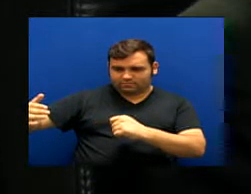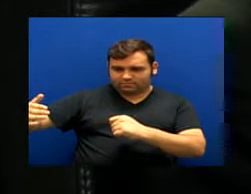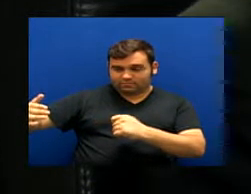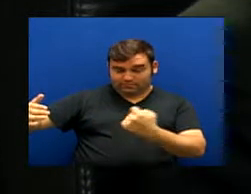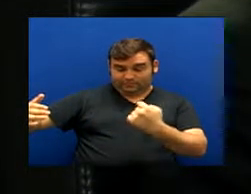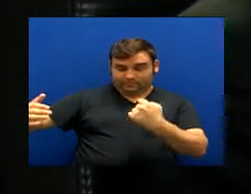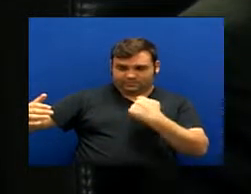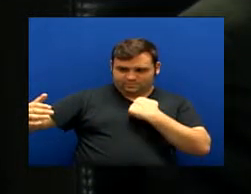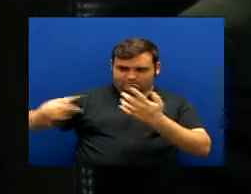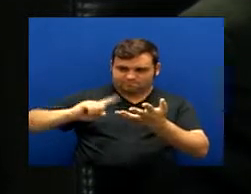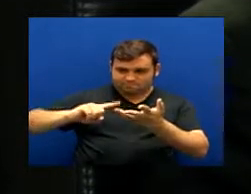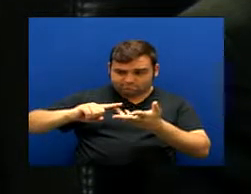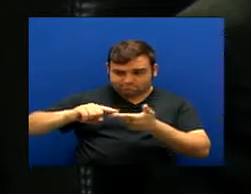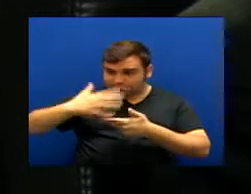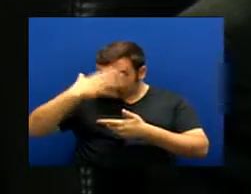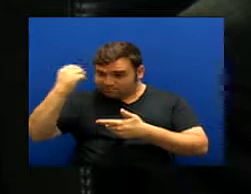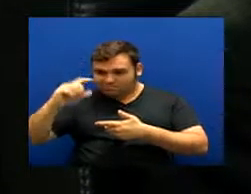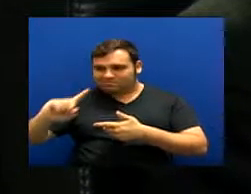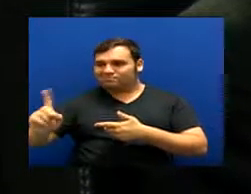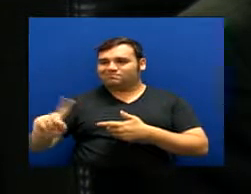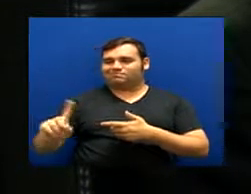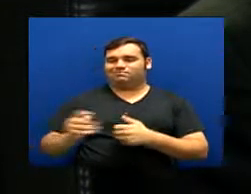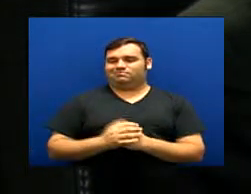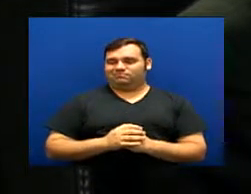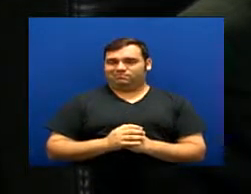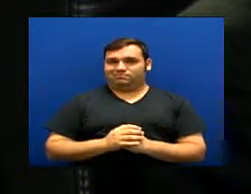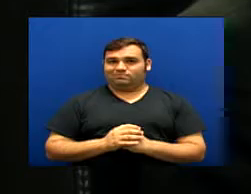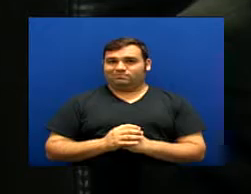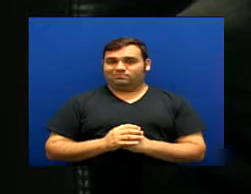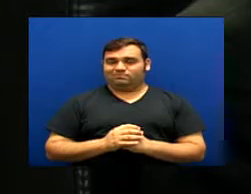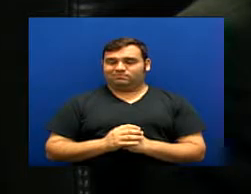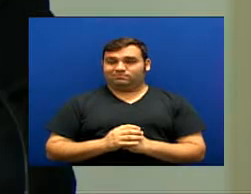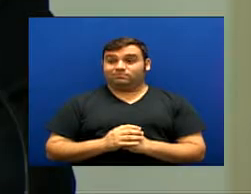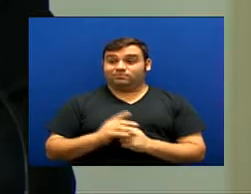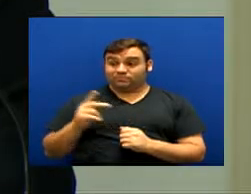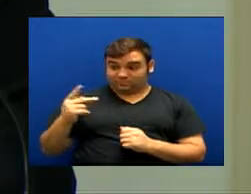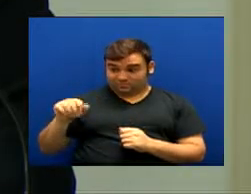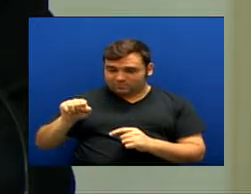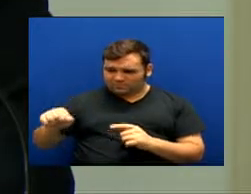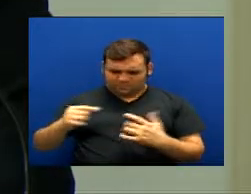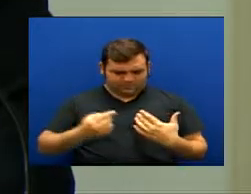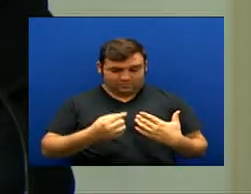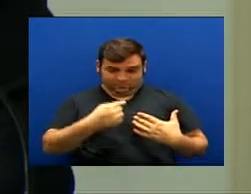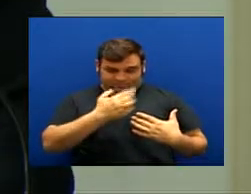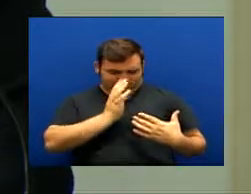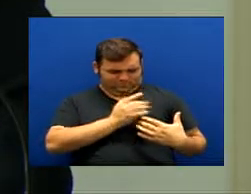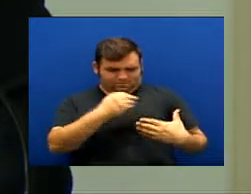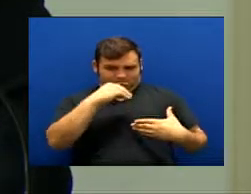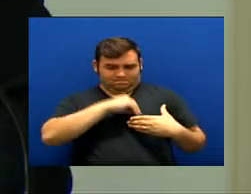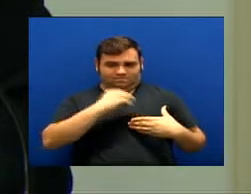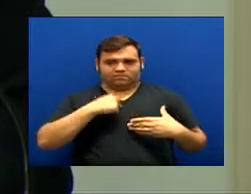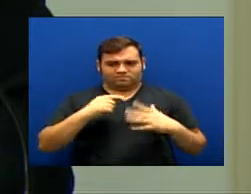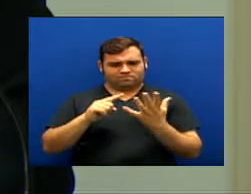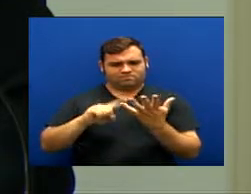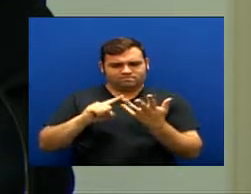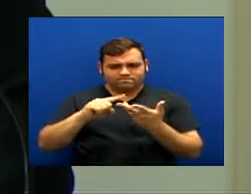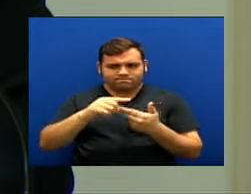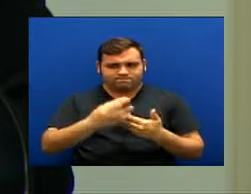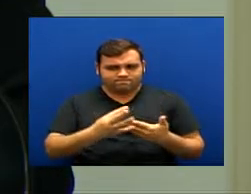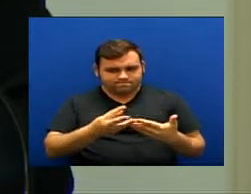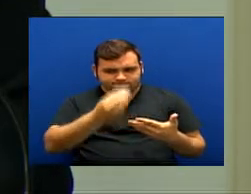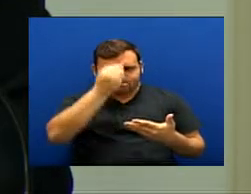Sagrada. Eu quero agradecer ao pastor, nosso companheiro, o vereador Luiz Santos, a